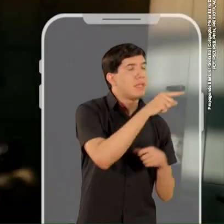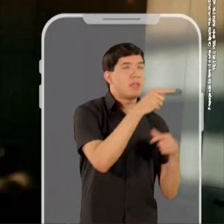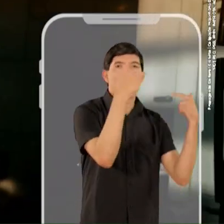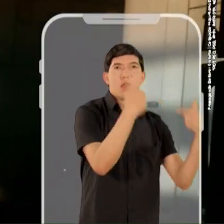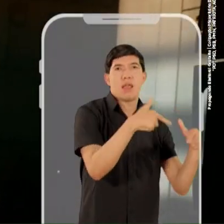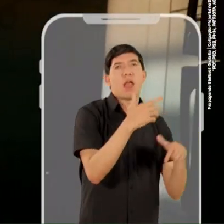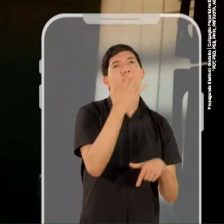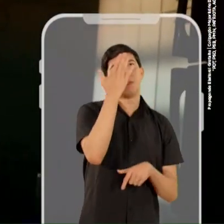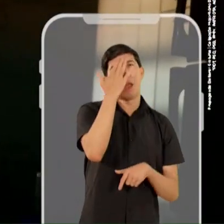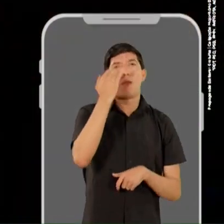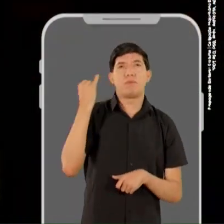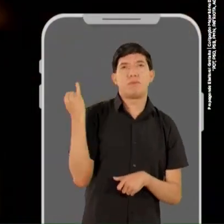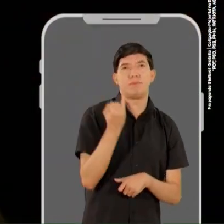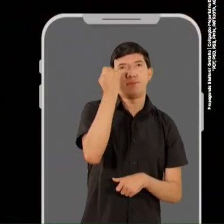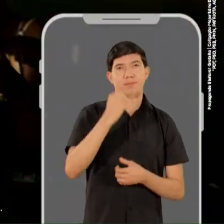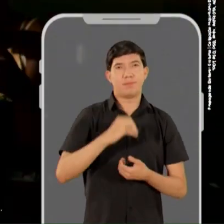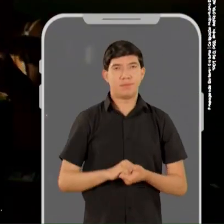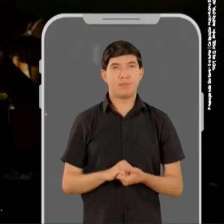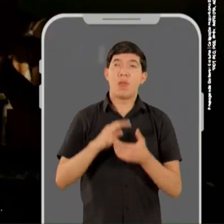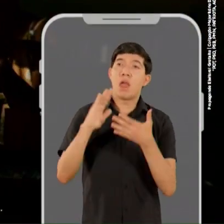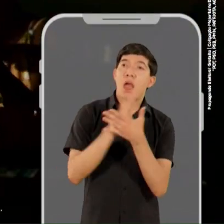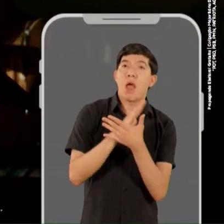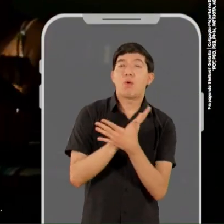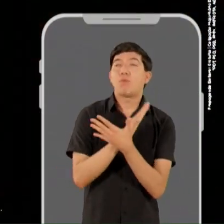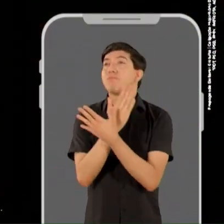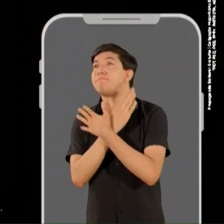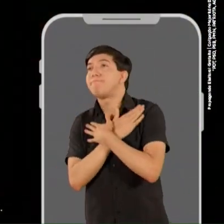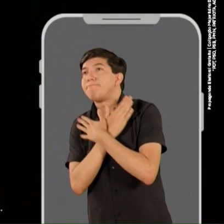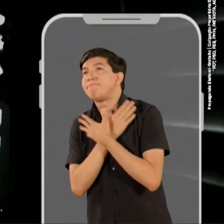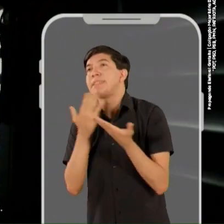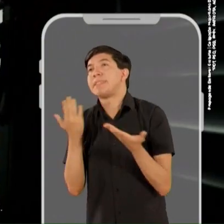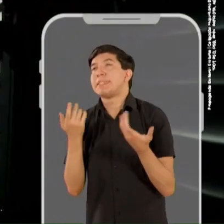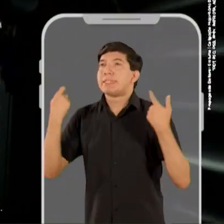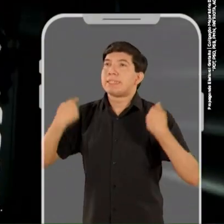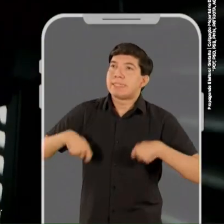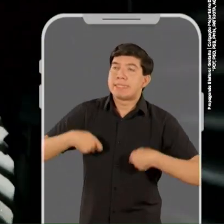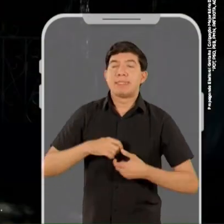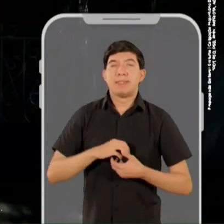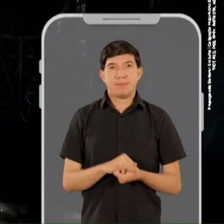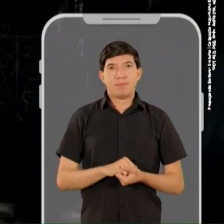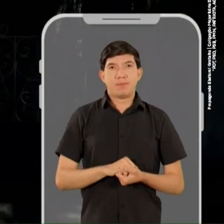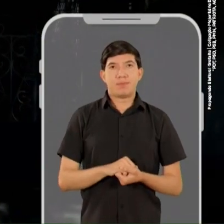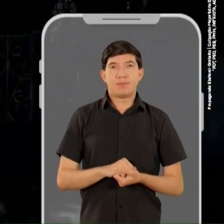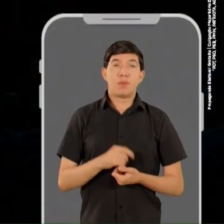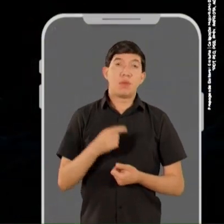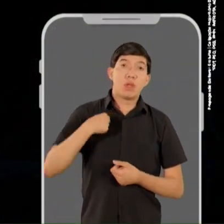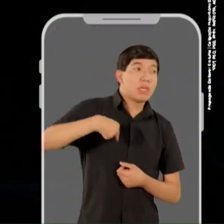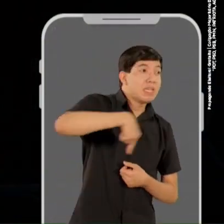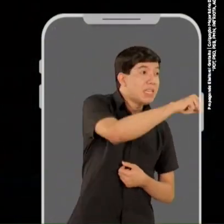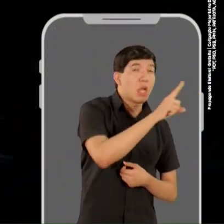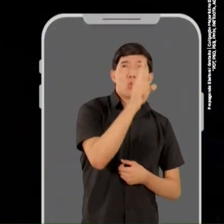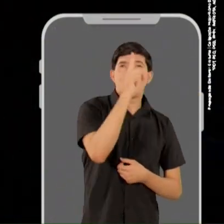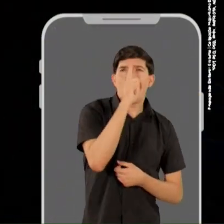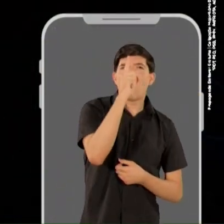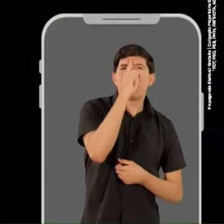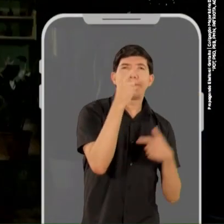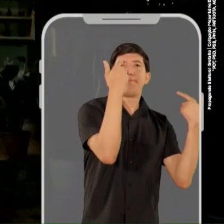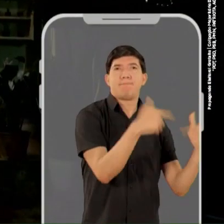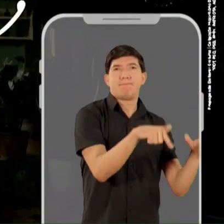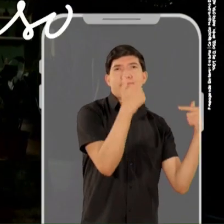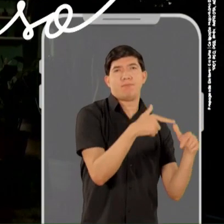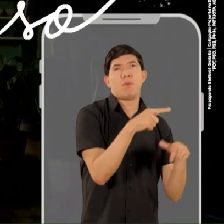Quem trabalha sabe o valor que isso tem. Quem não tem trabalho sabe a falta que faz. Se você sai de casa todo